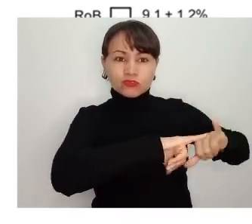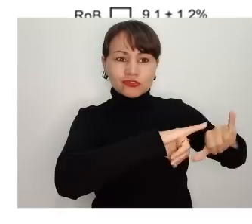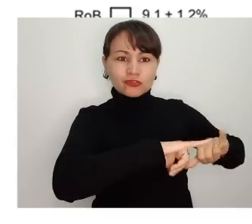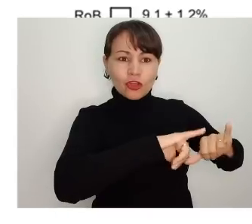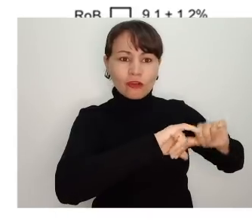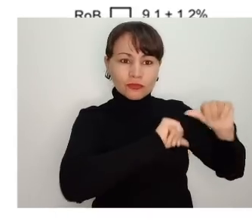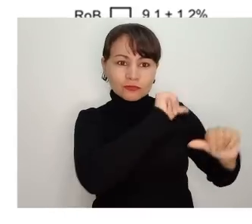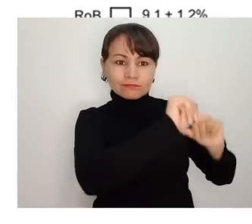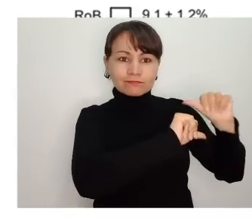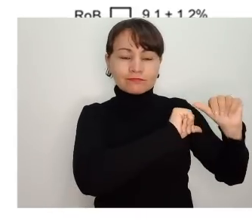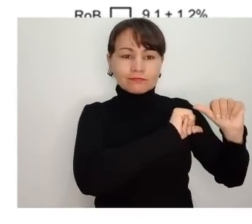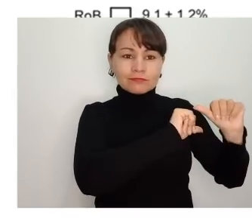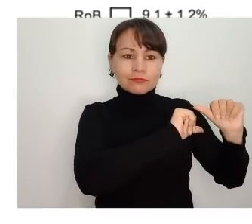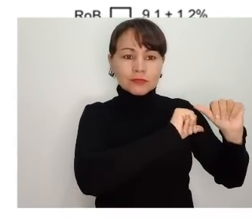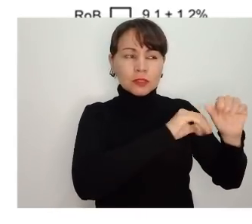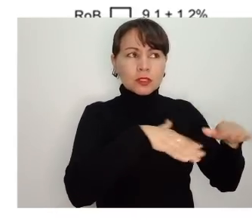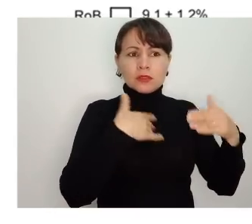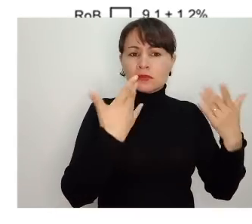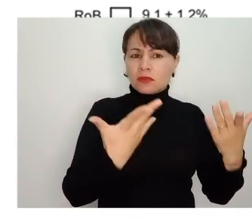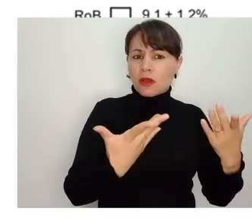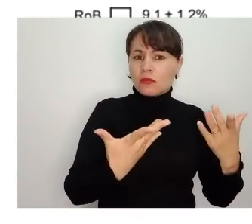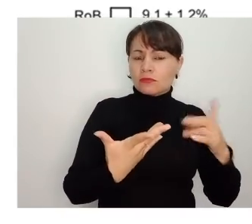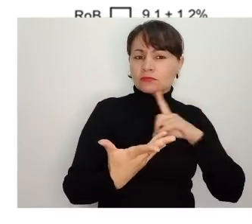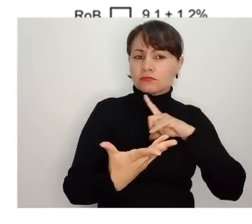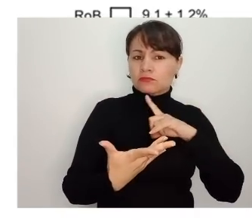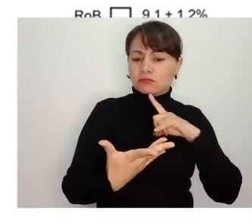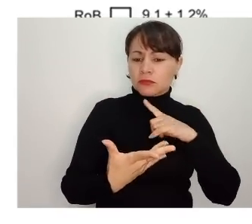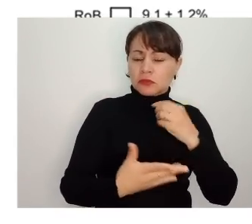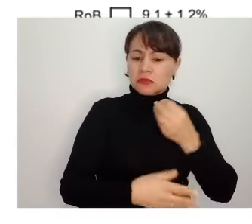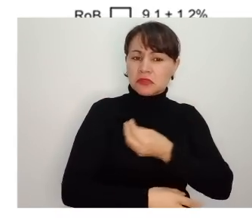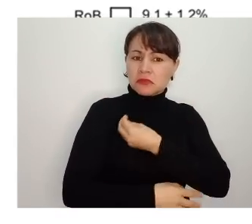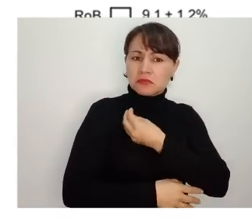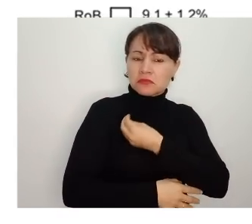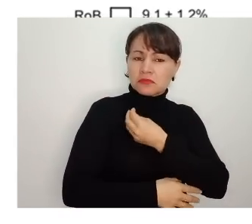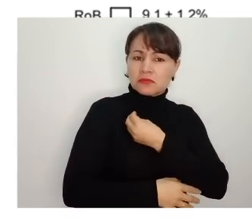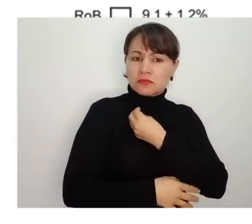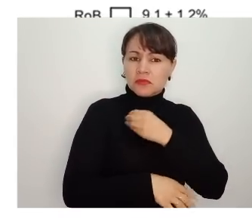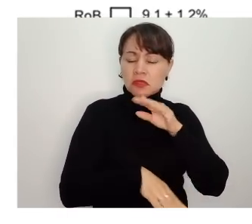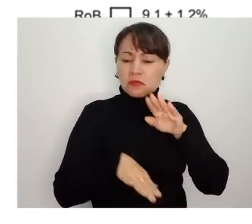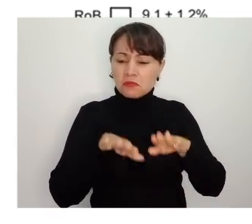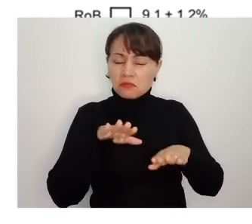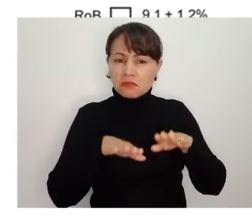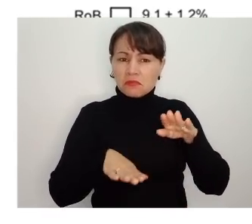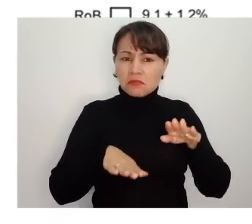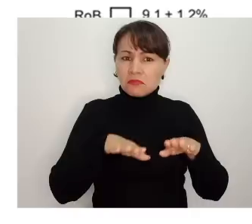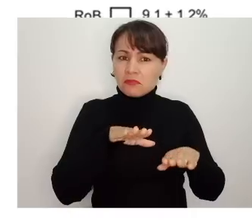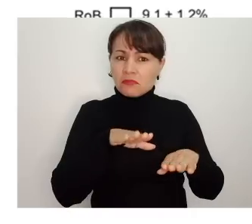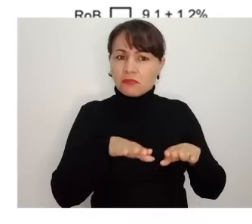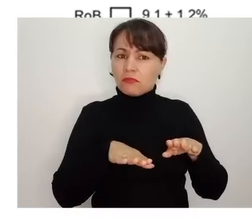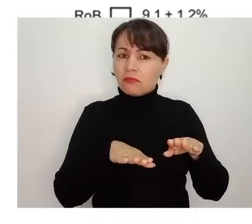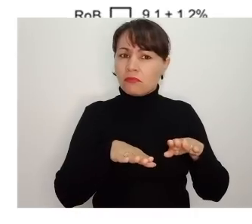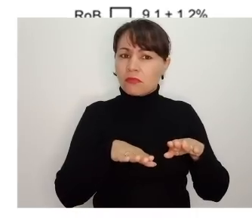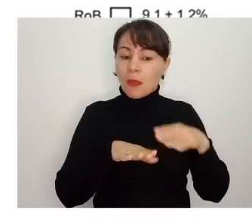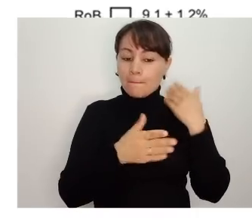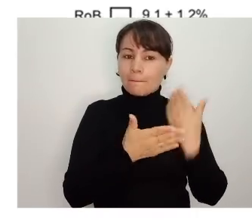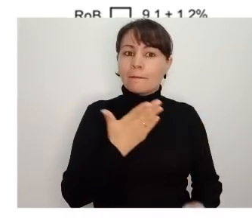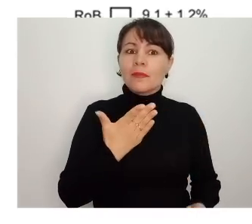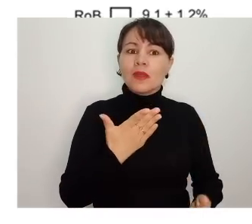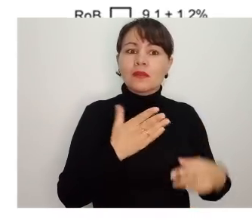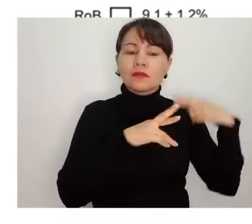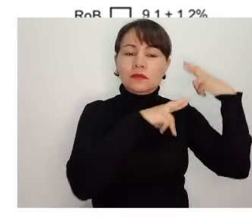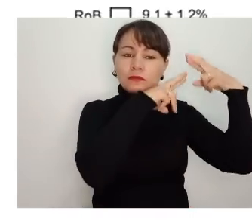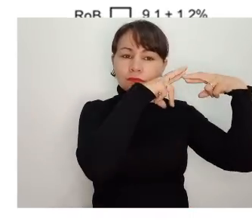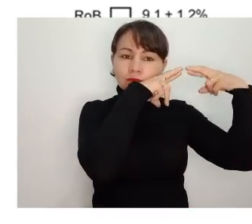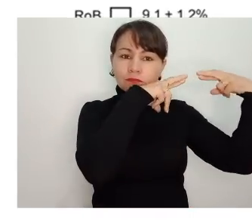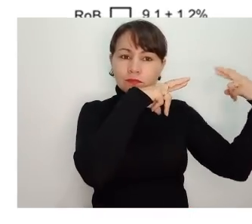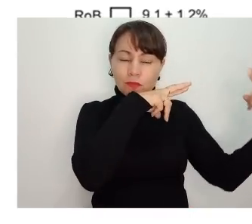sofrem mitose, portanto, nós temos, durante a nossa vida, uma média de